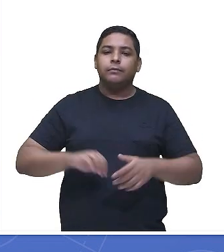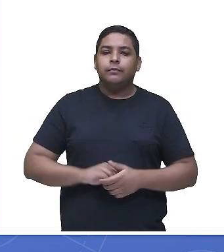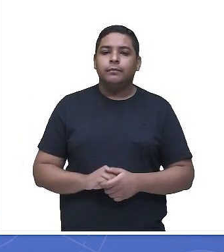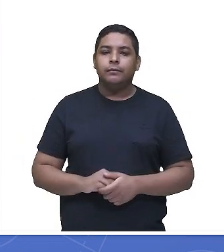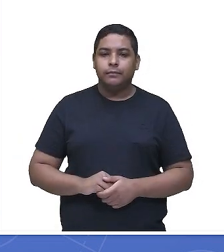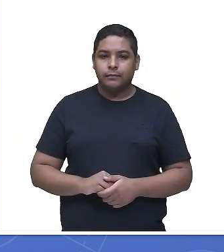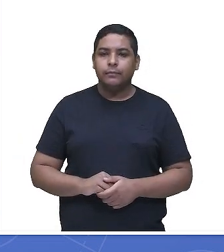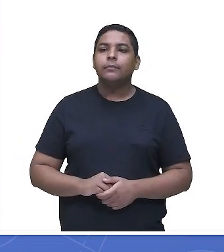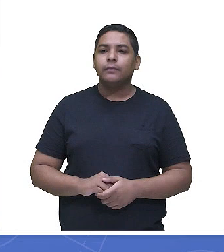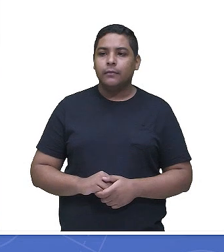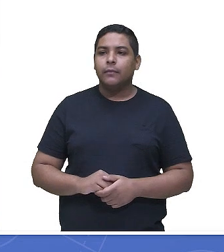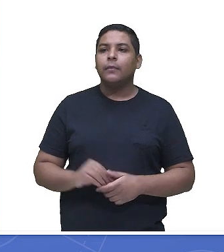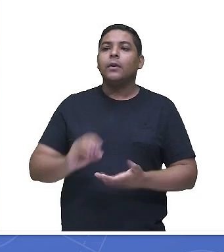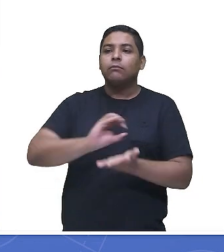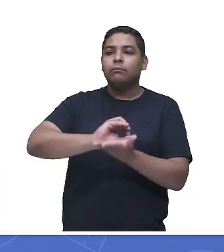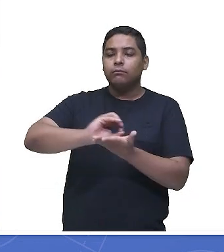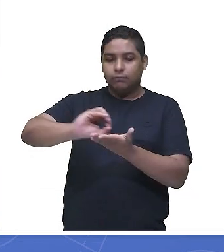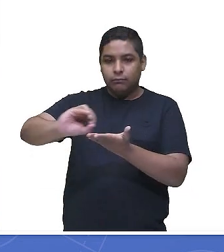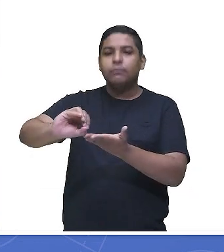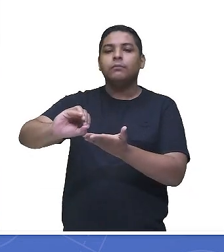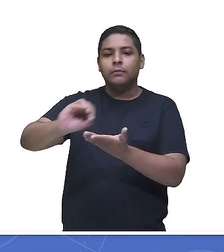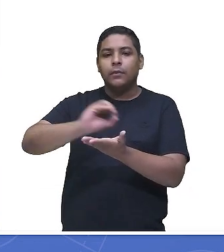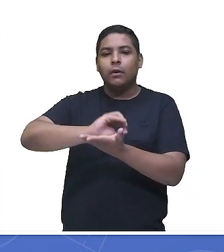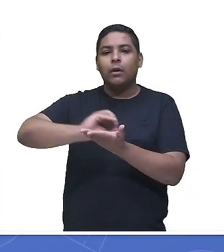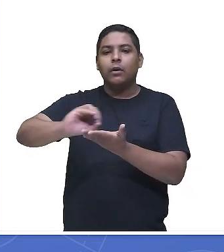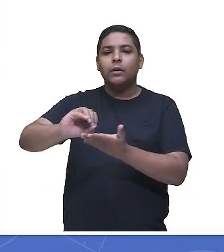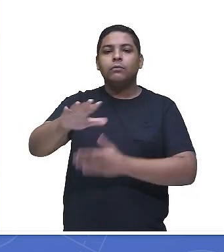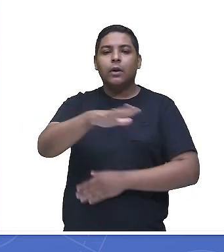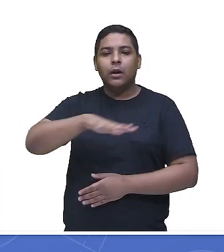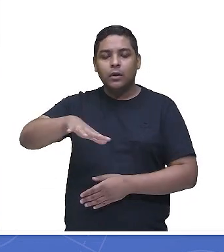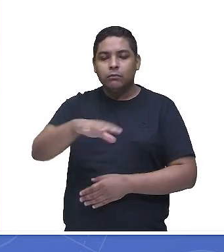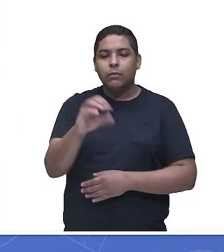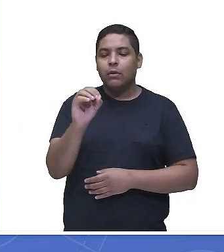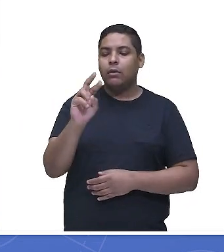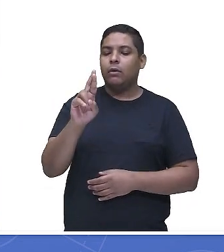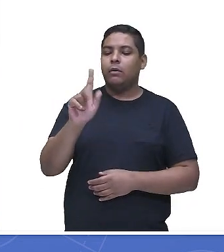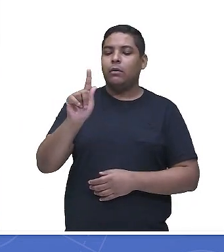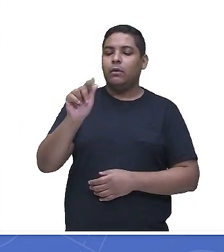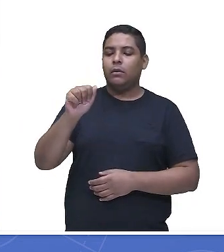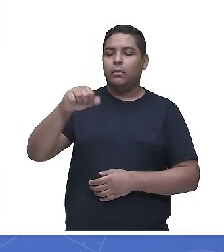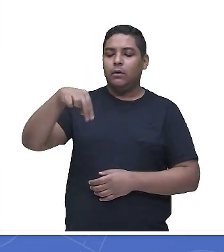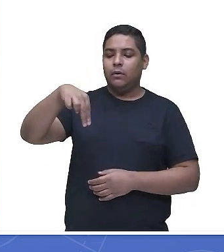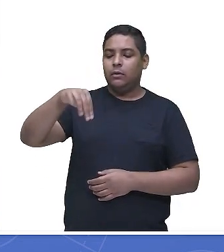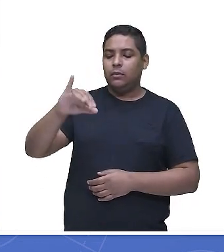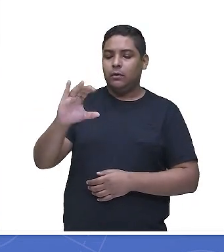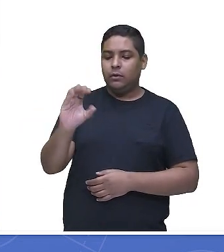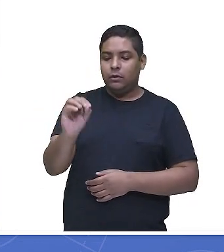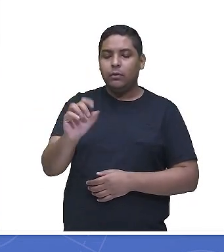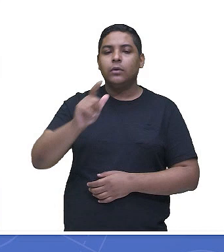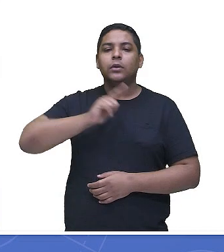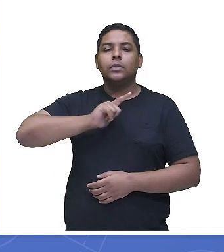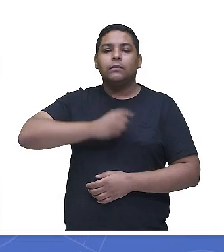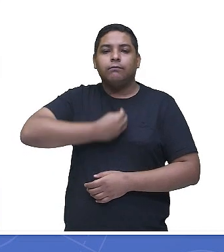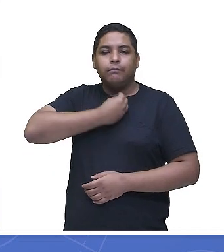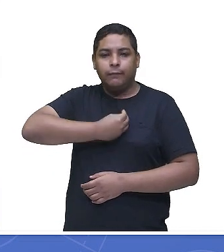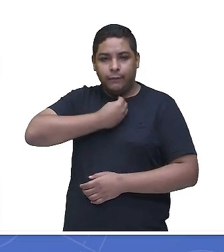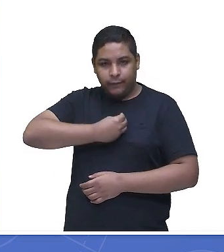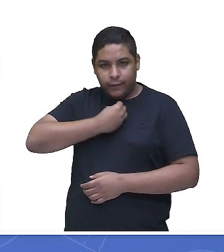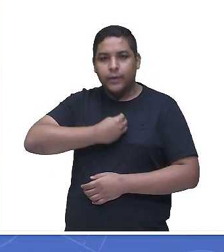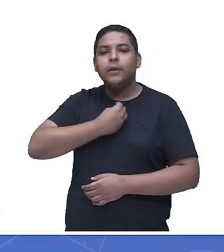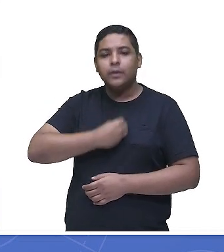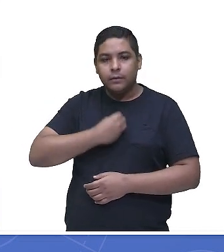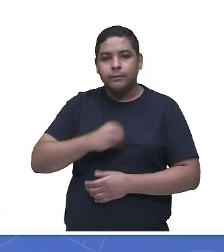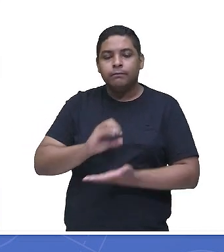é aquilo que vem de vida, tá? Então, os seres vivos, o carbono, ele está presente nessas substâncias orgânicas,